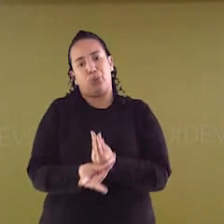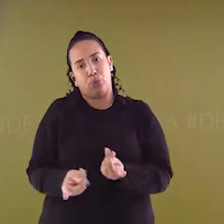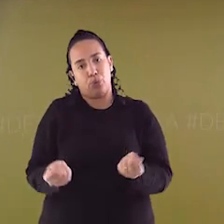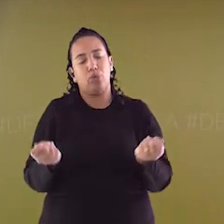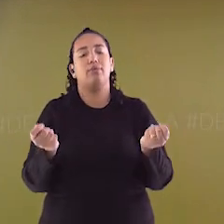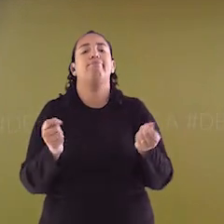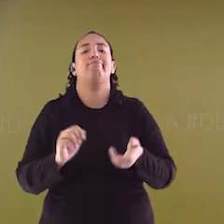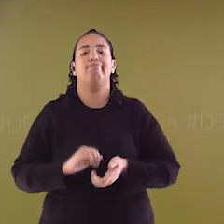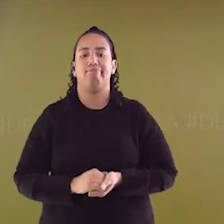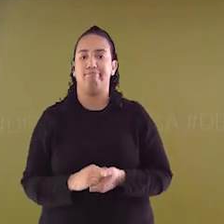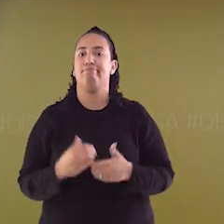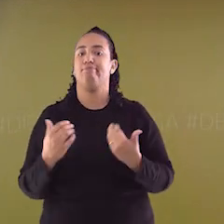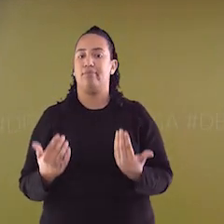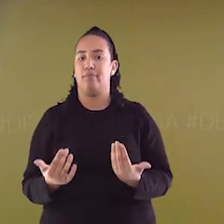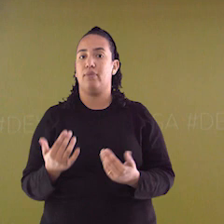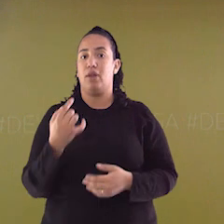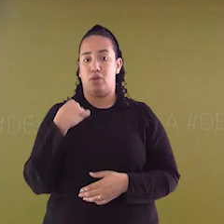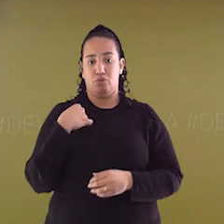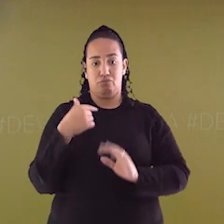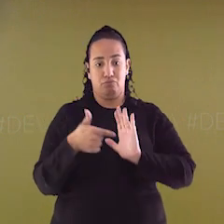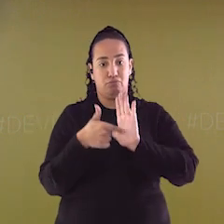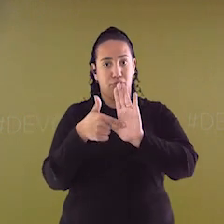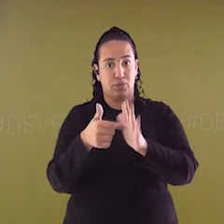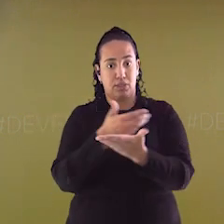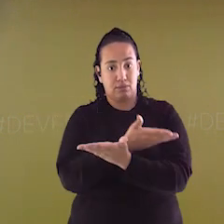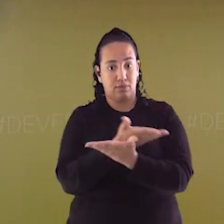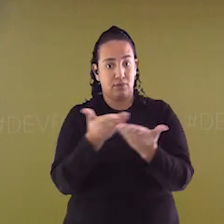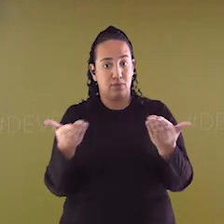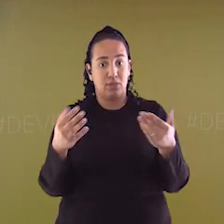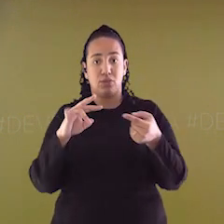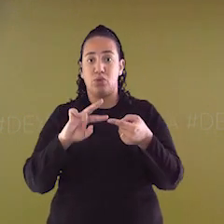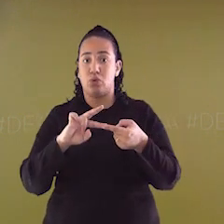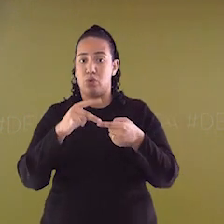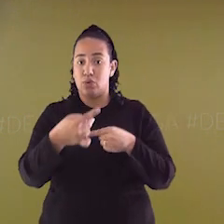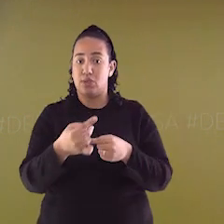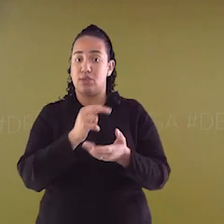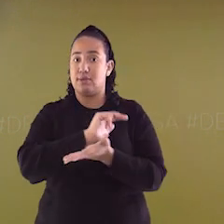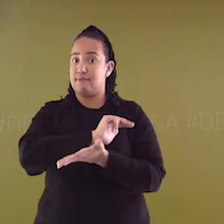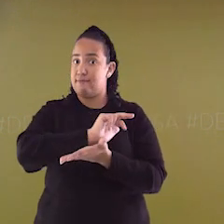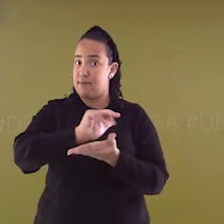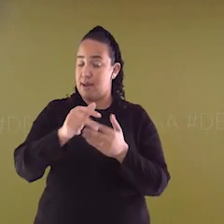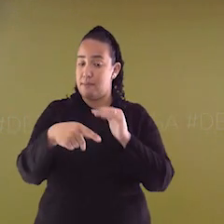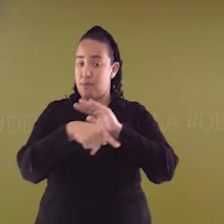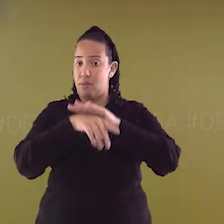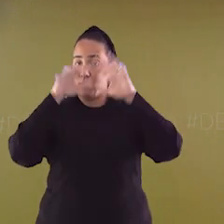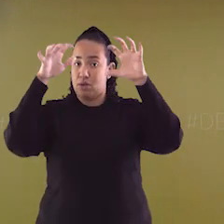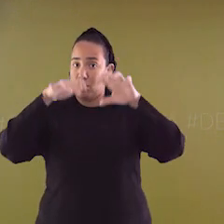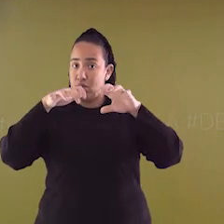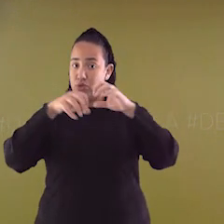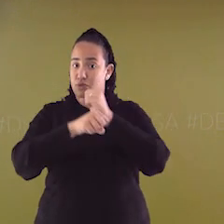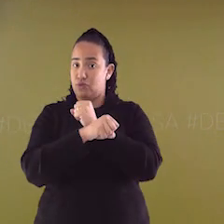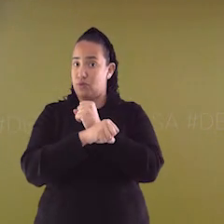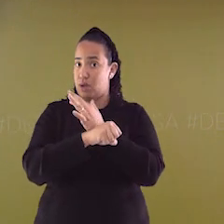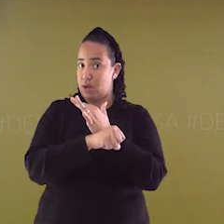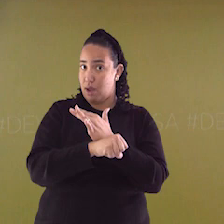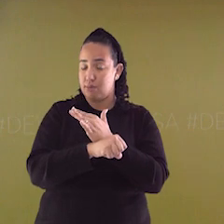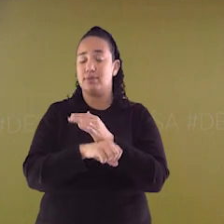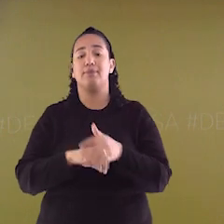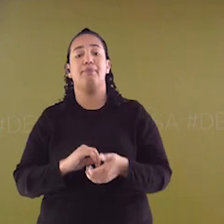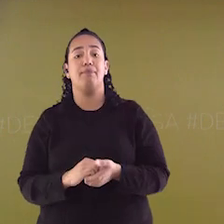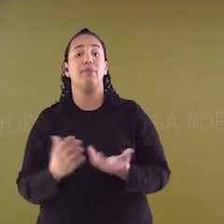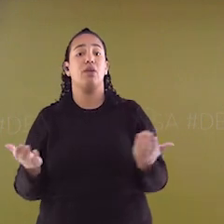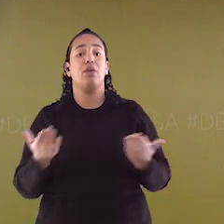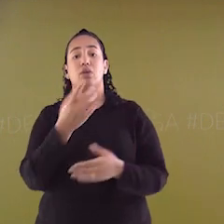ferragens. Então, como vocês viram, eu apresentei para vocês várias consequências da chuva ácida. Agora